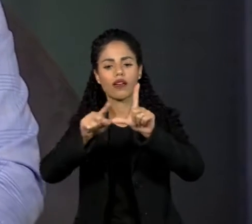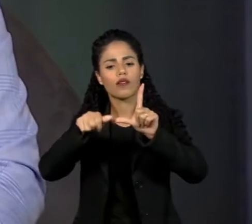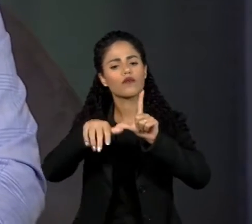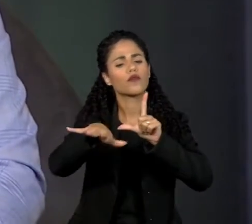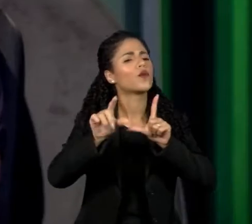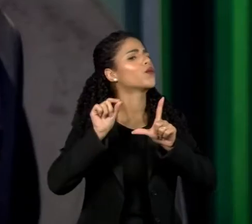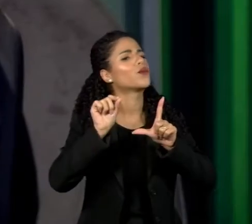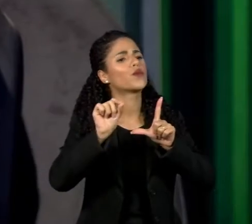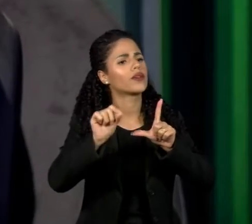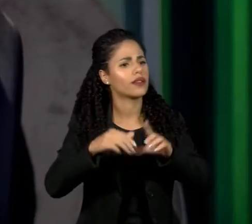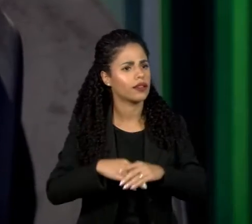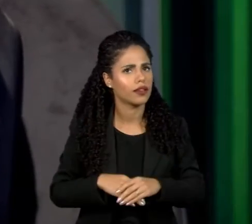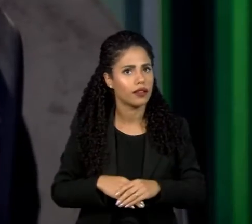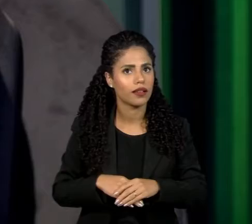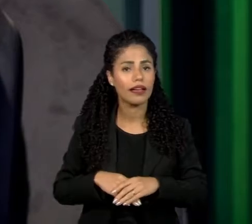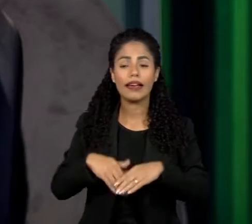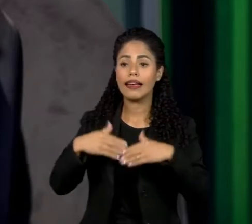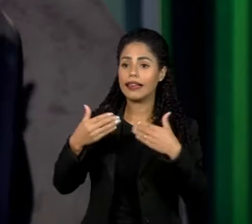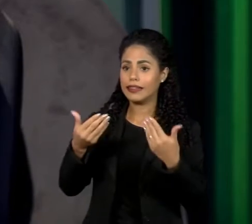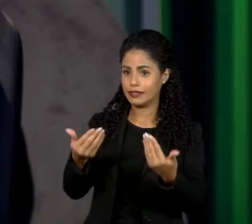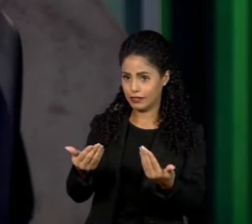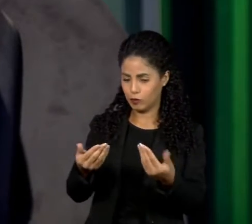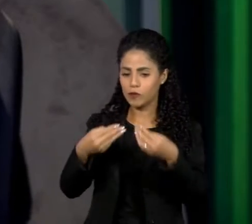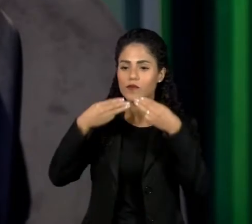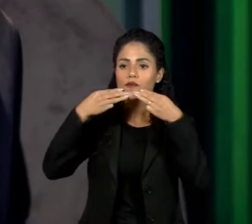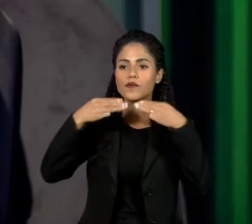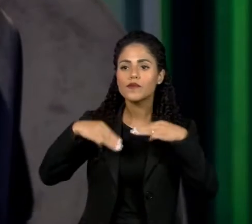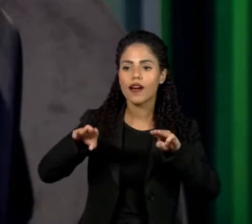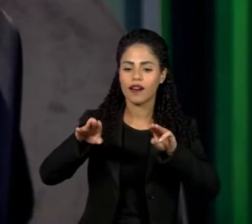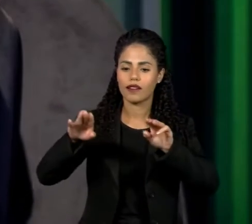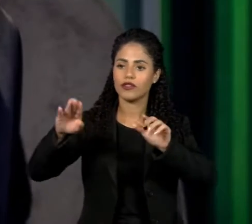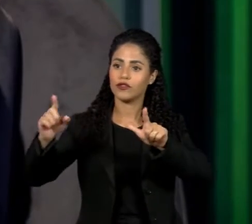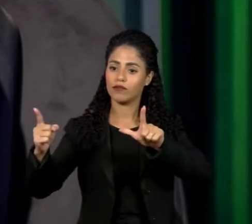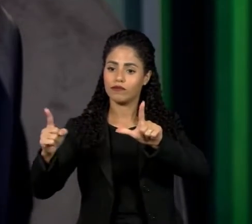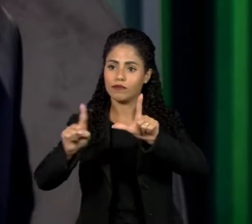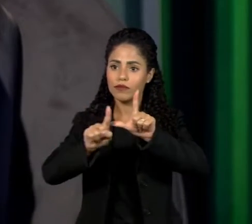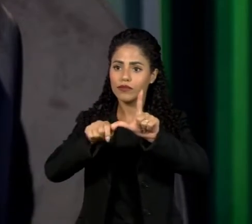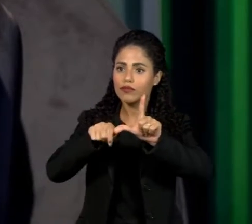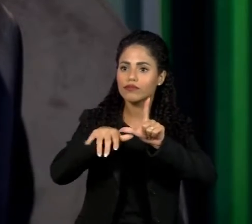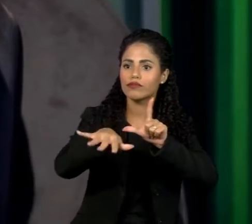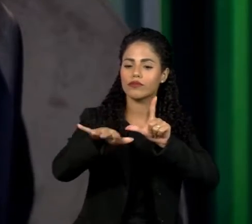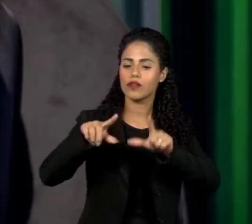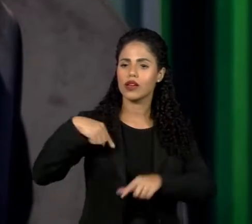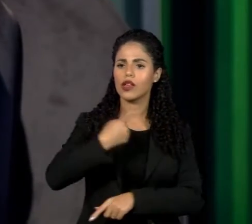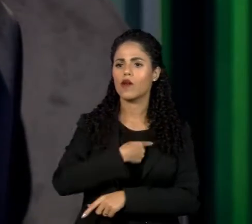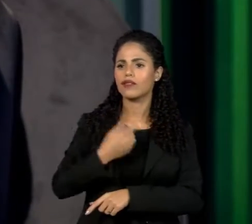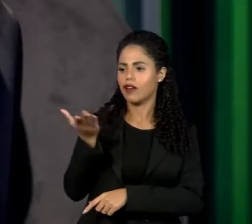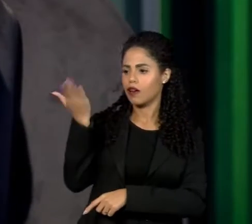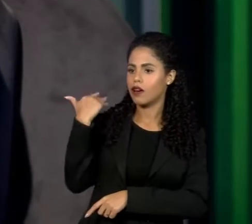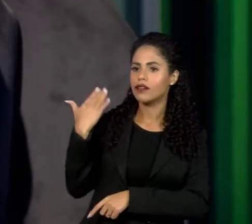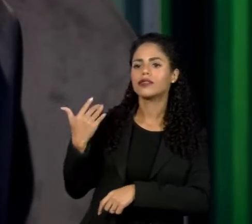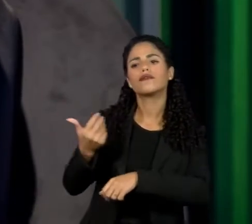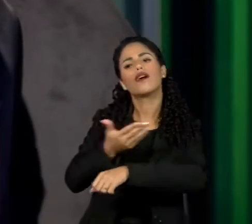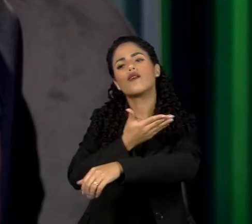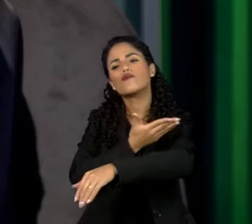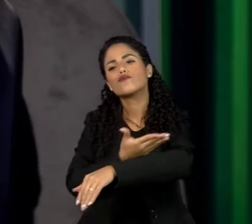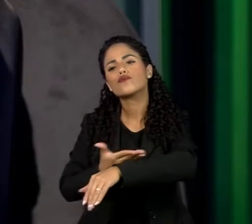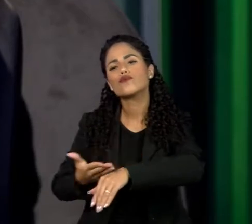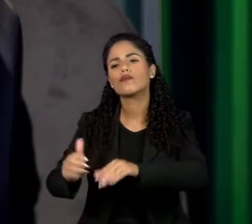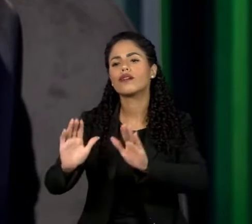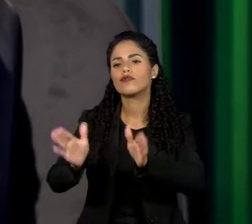O marketing de influência nada menos ele está reproduzido naquilo que a gente estava acostumado a ver na televisão.